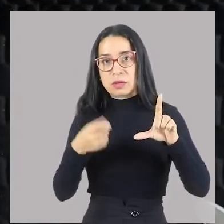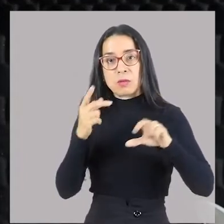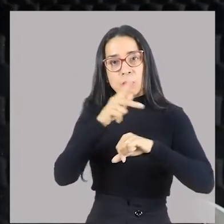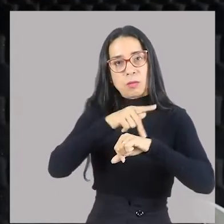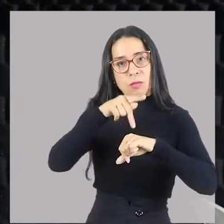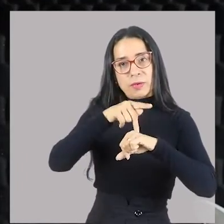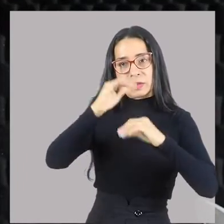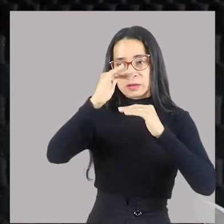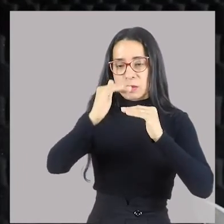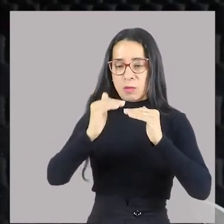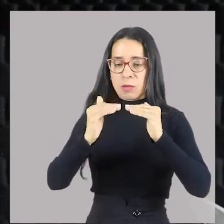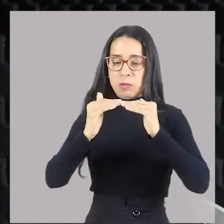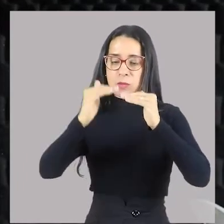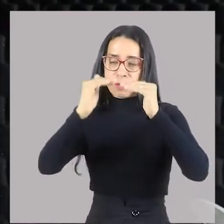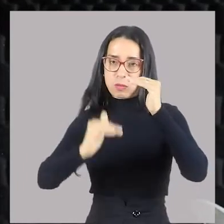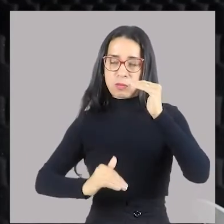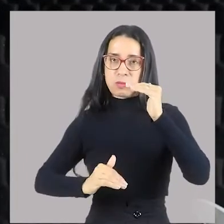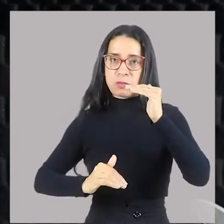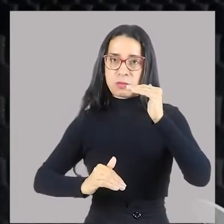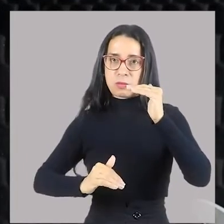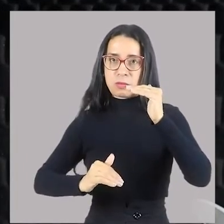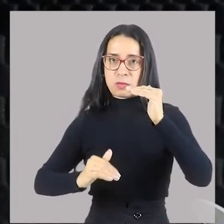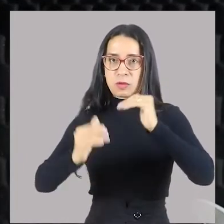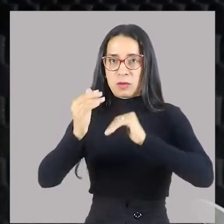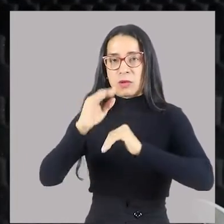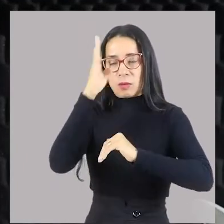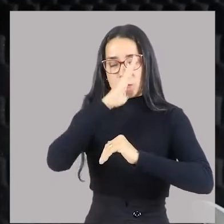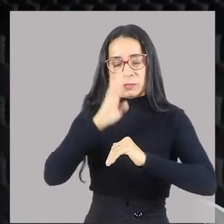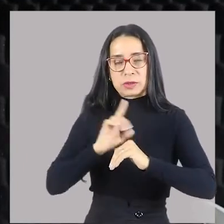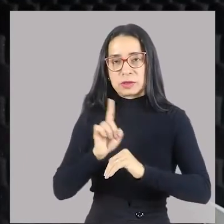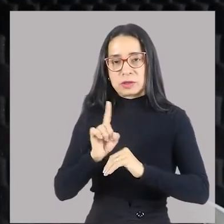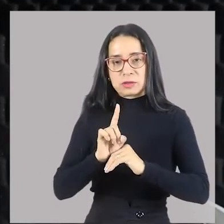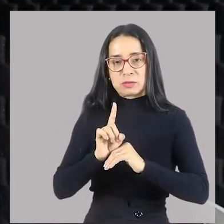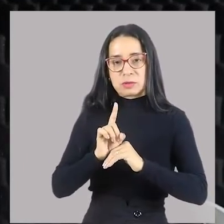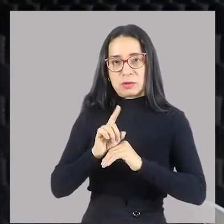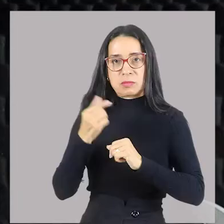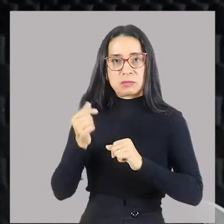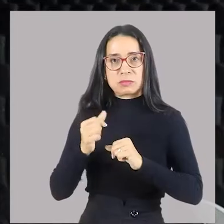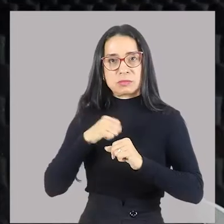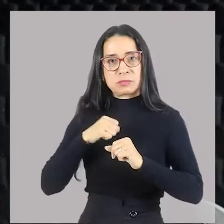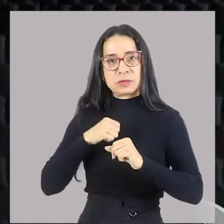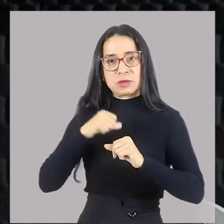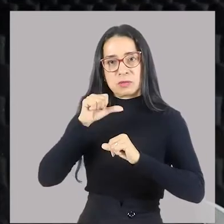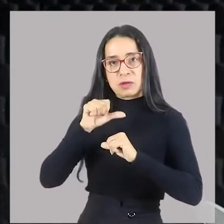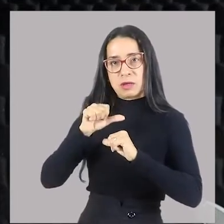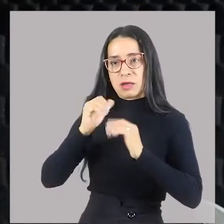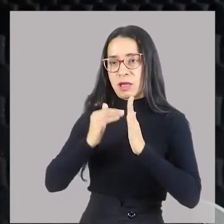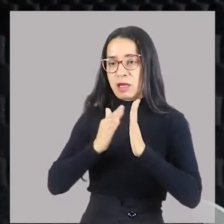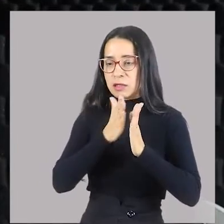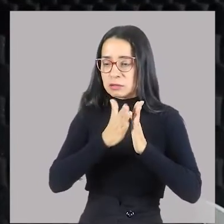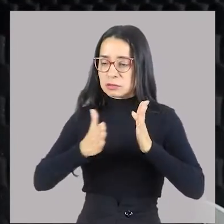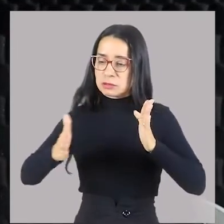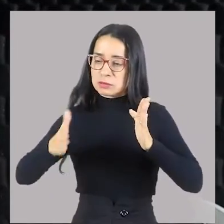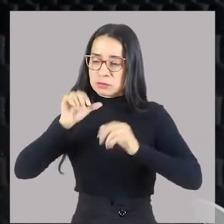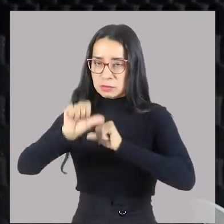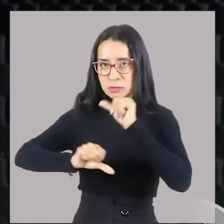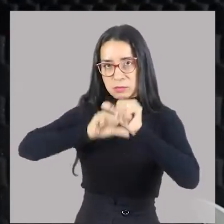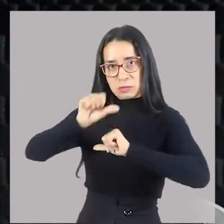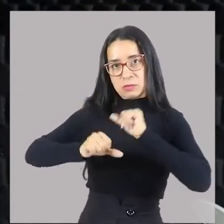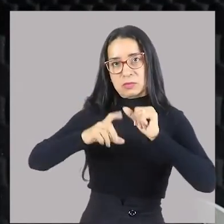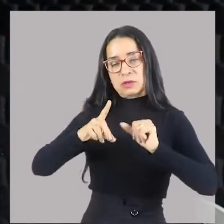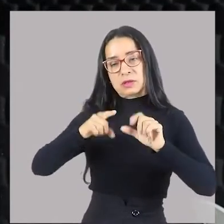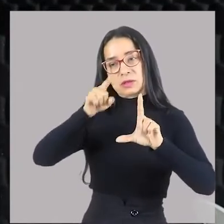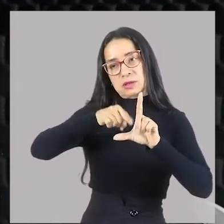Subdesenvolvido. O Brasil não. Lembrando que o nosso país é um país de transição demográfica. O nosso país ele é considerado como um